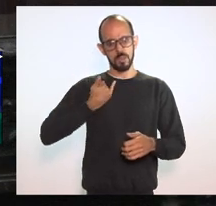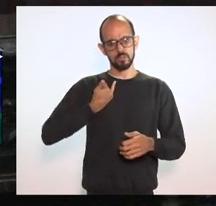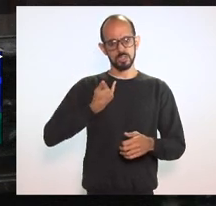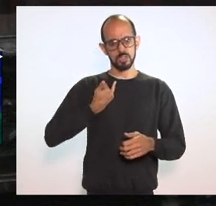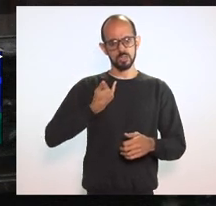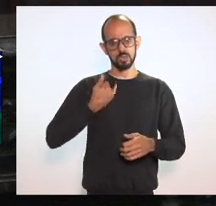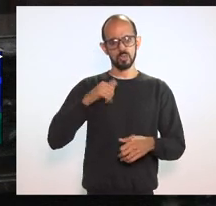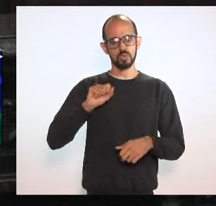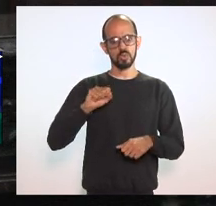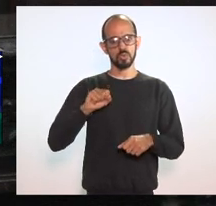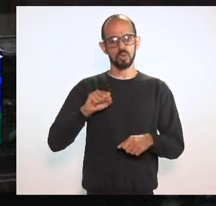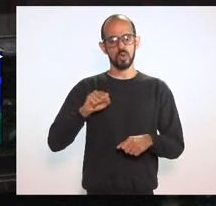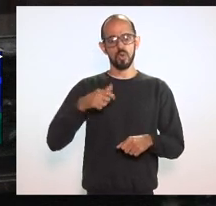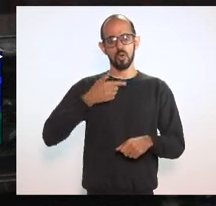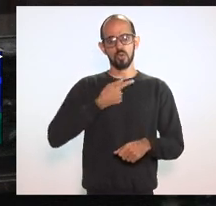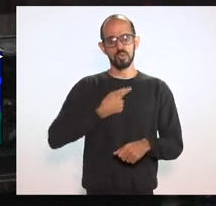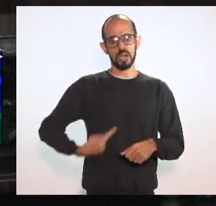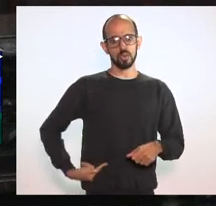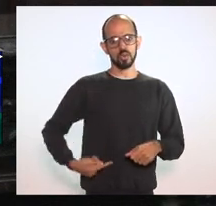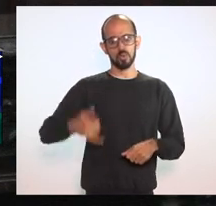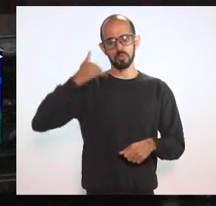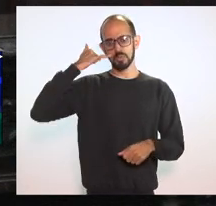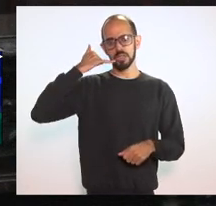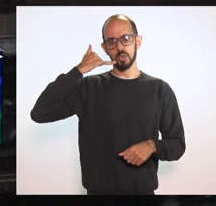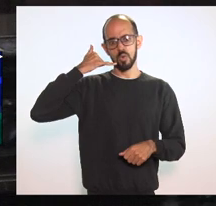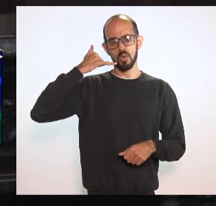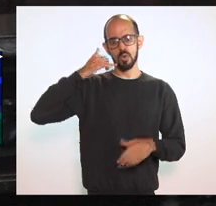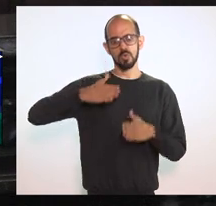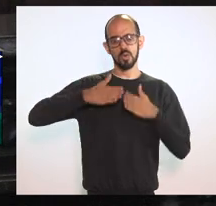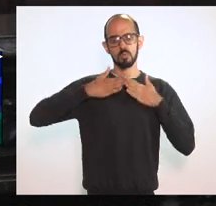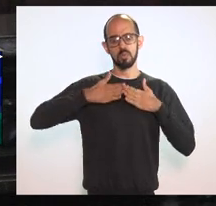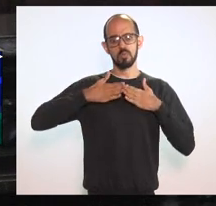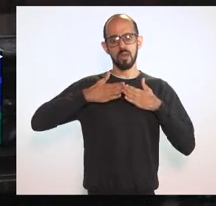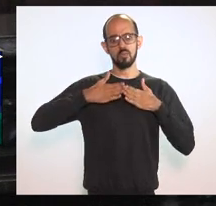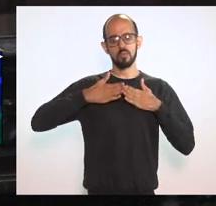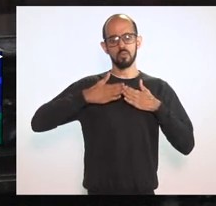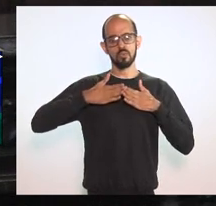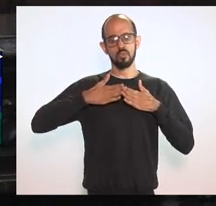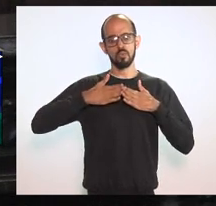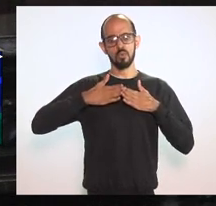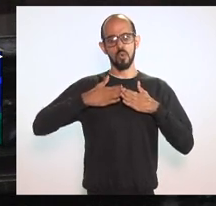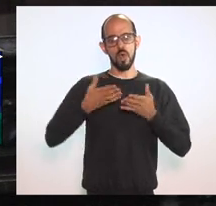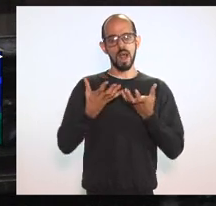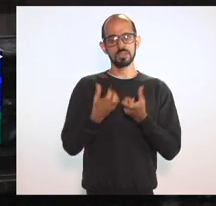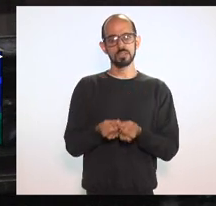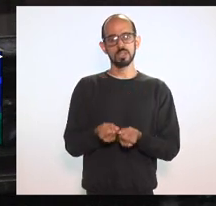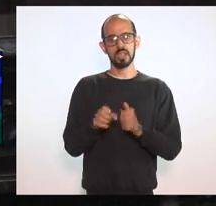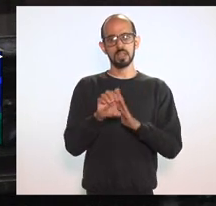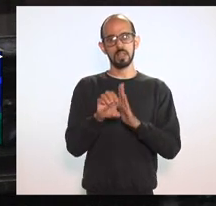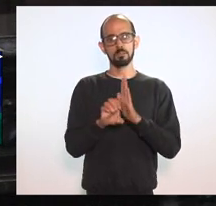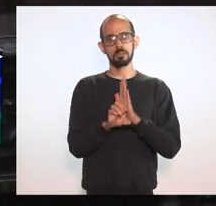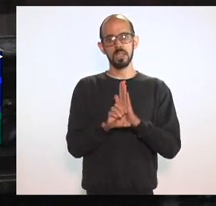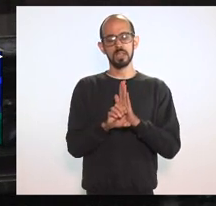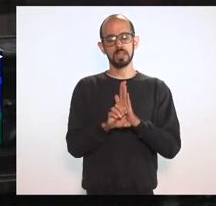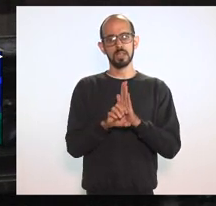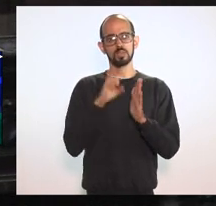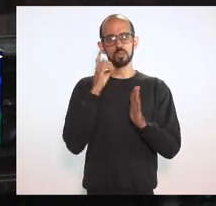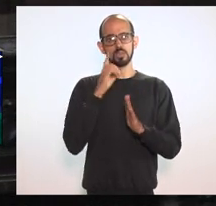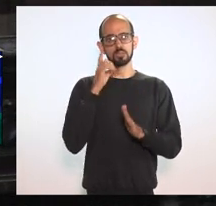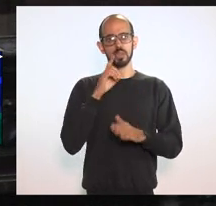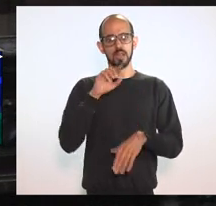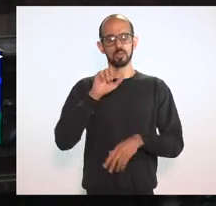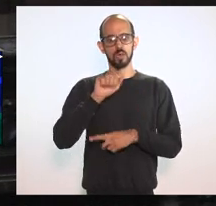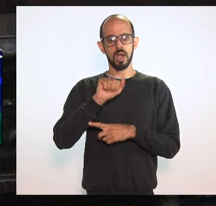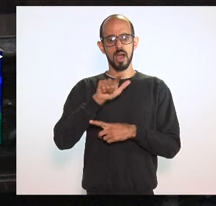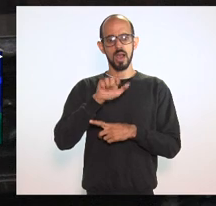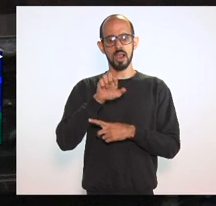8 horas da manhã o governador me liga por favor mas acomoda a emenda do deputado Alexandre que me permita dizer não é